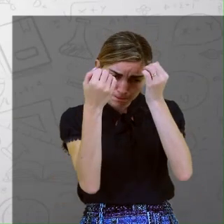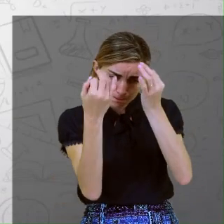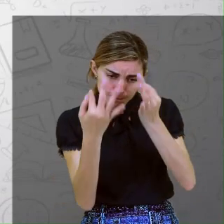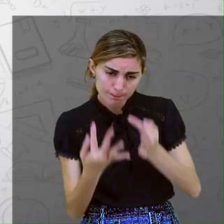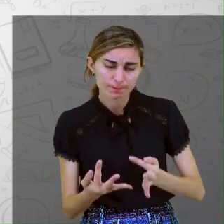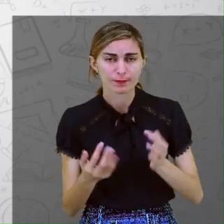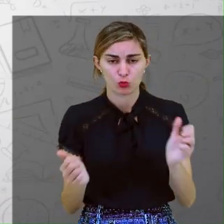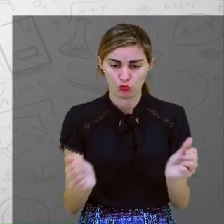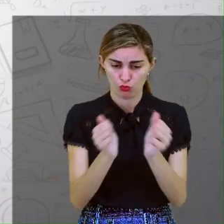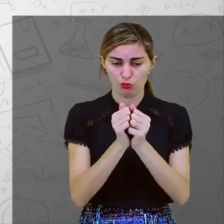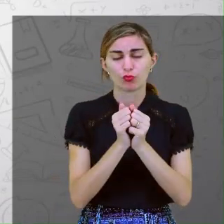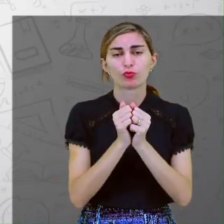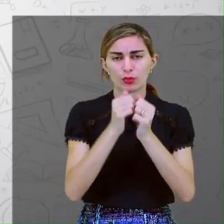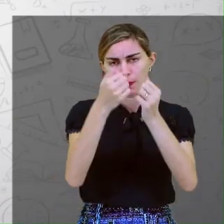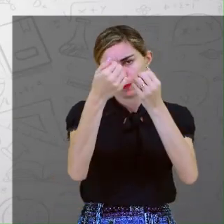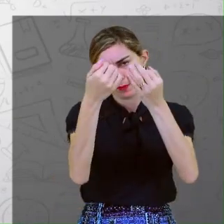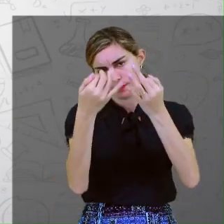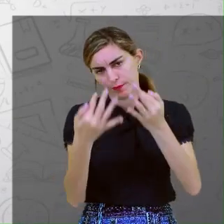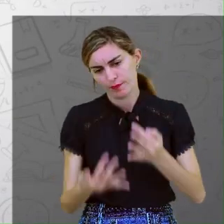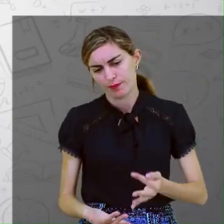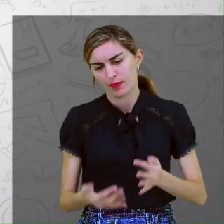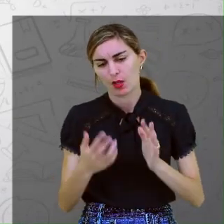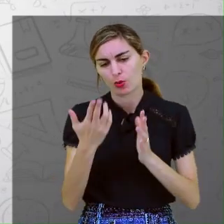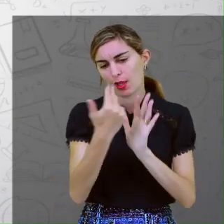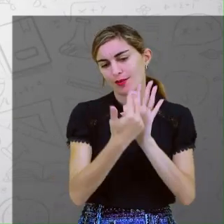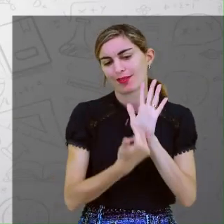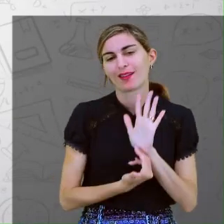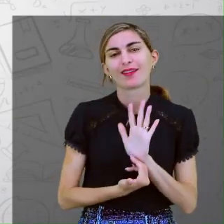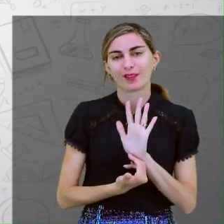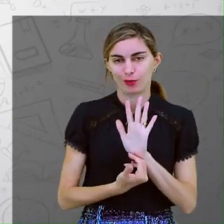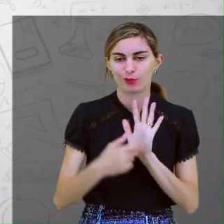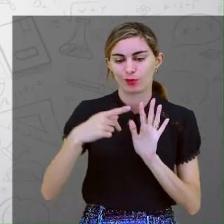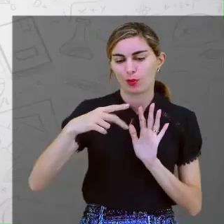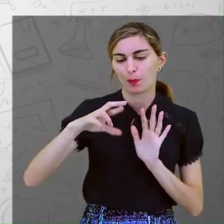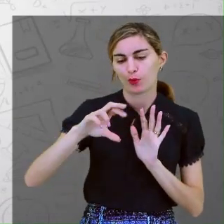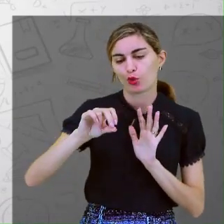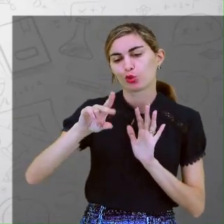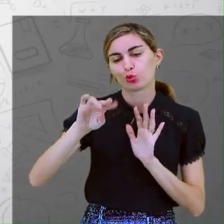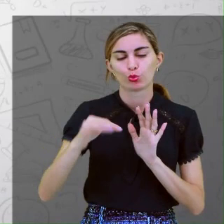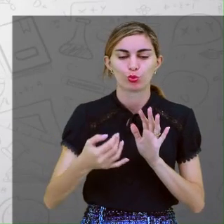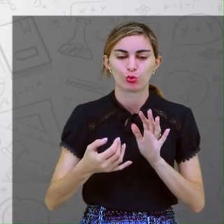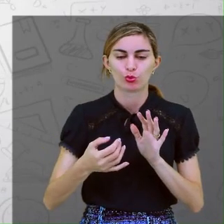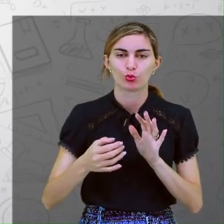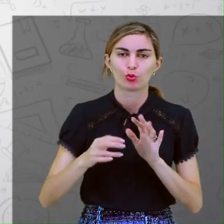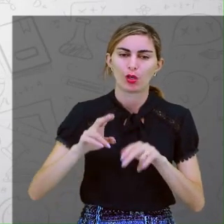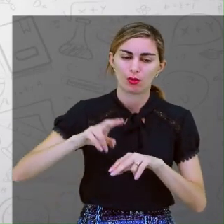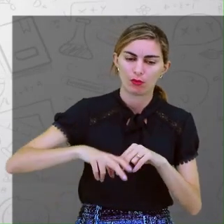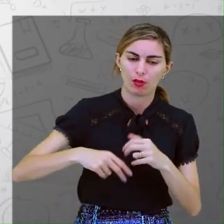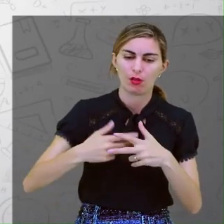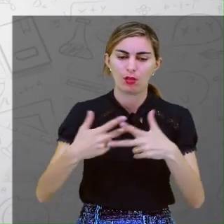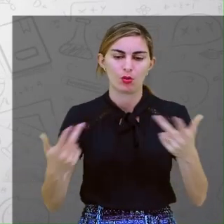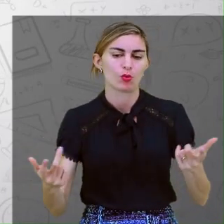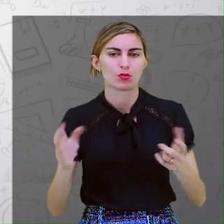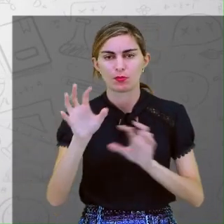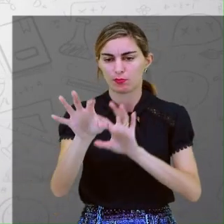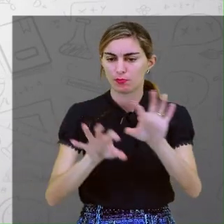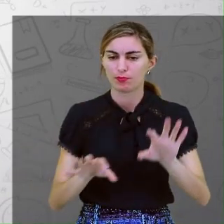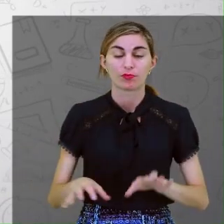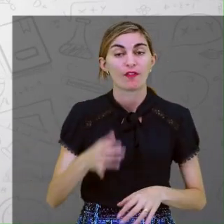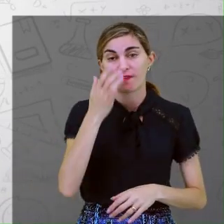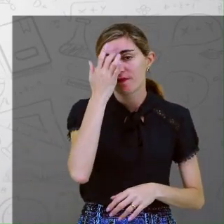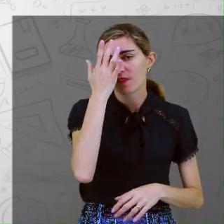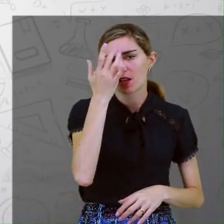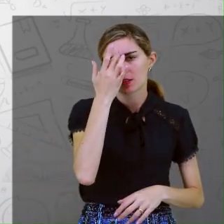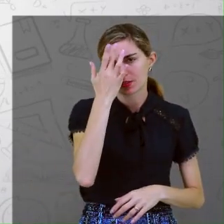ela vem acompanhada ali da imagem do móvel ou do objeto de decoração. Isso facilita ali na